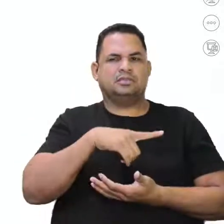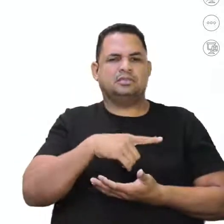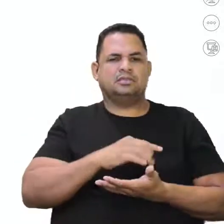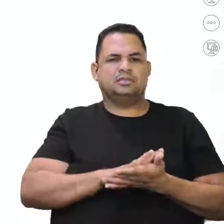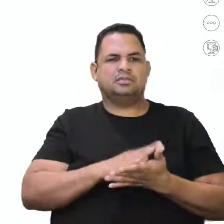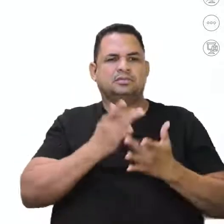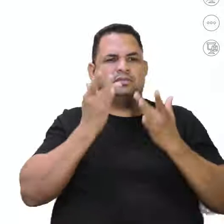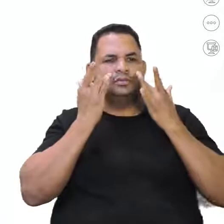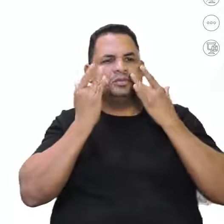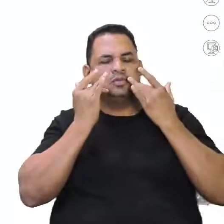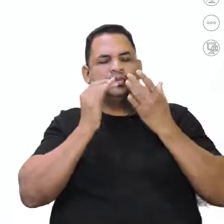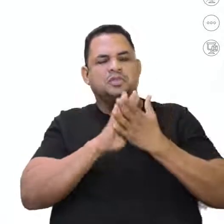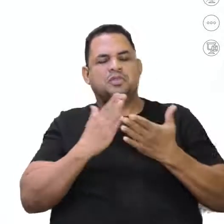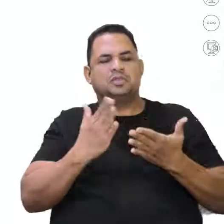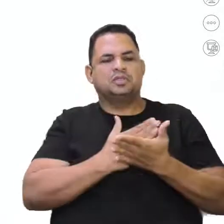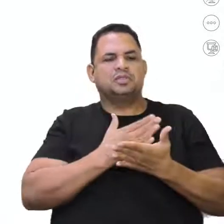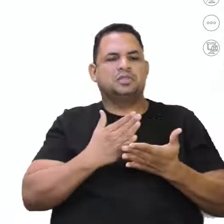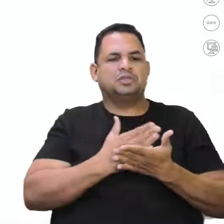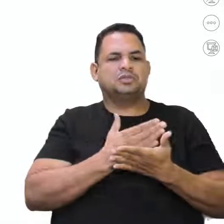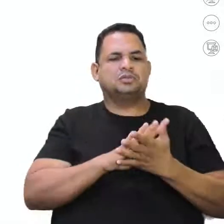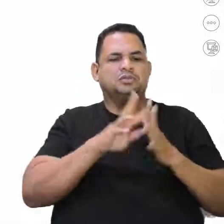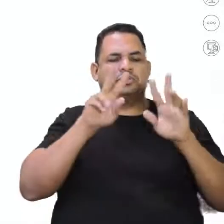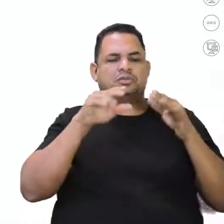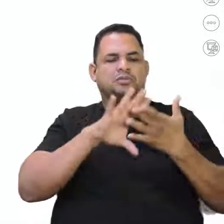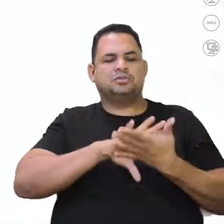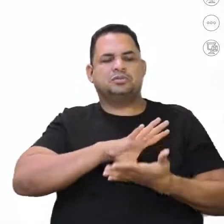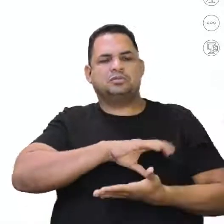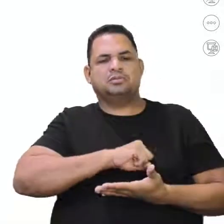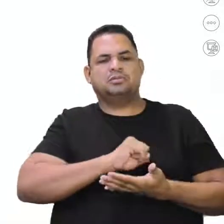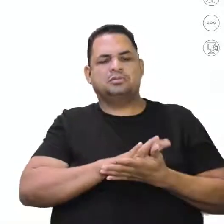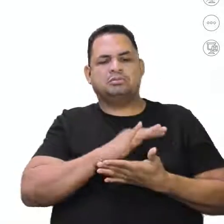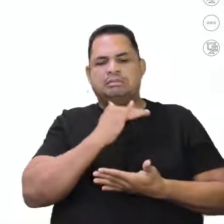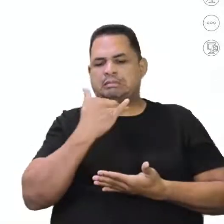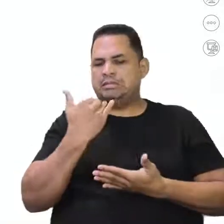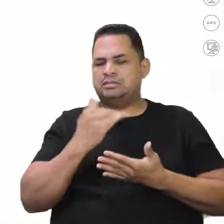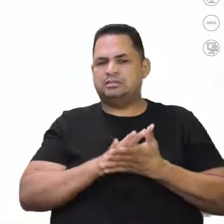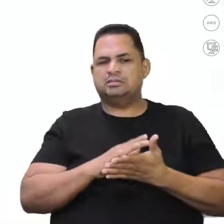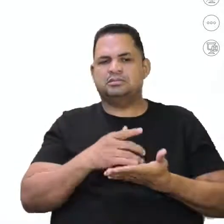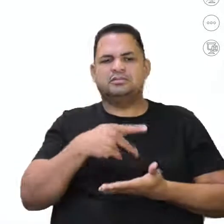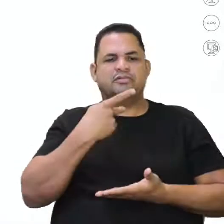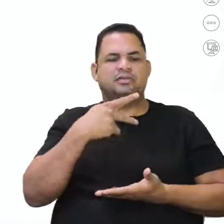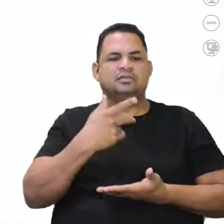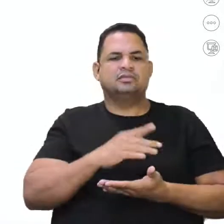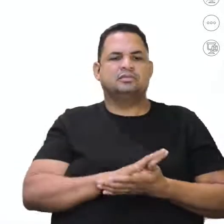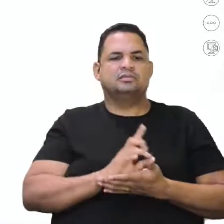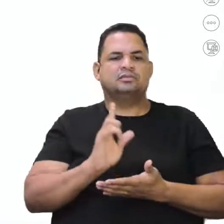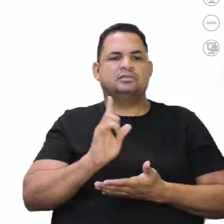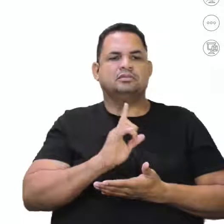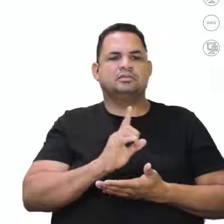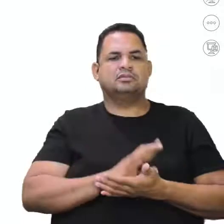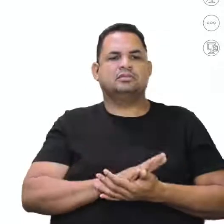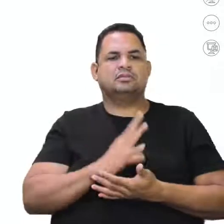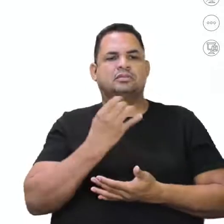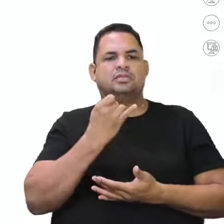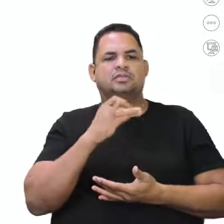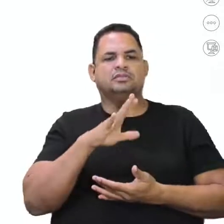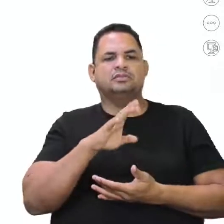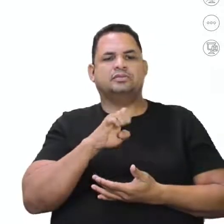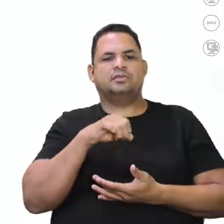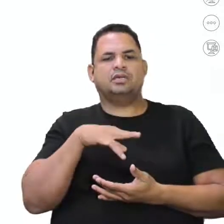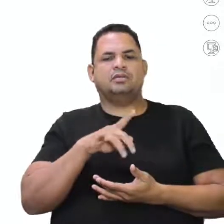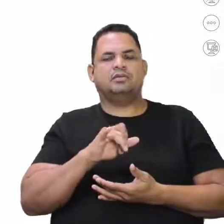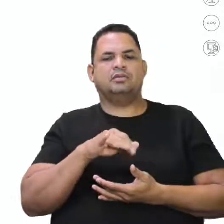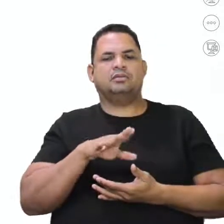onde tem peças, livros onde o tema amor e amor trágico são muito falados. Não é o Christopher Marlowe,